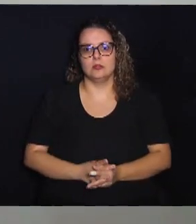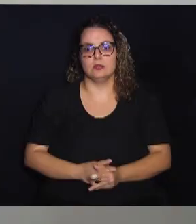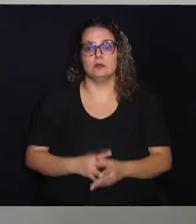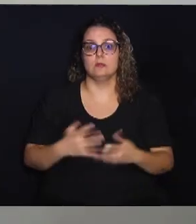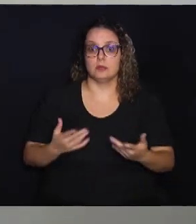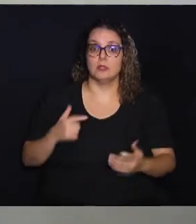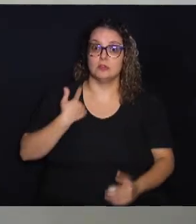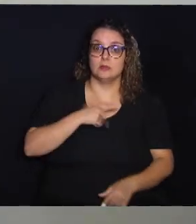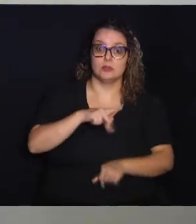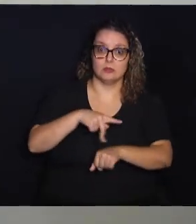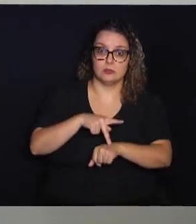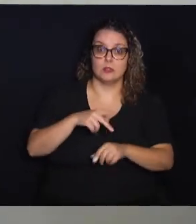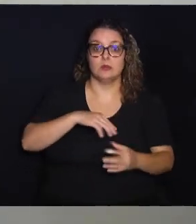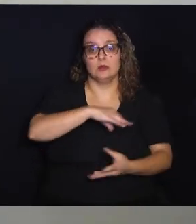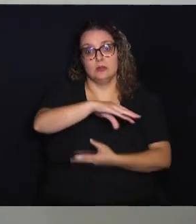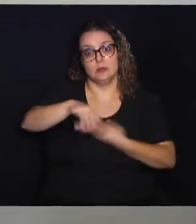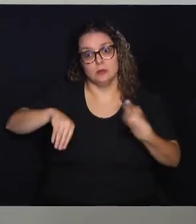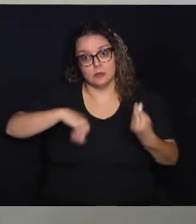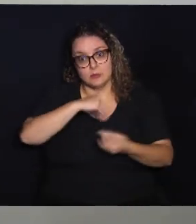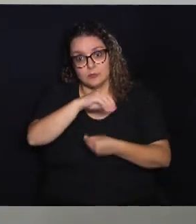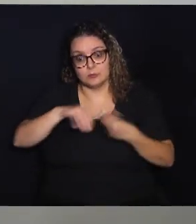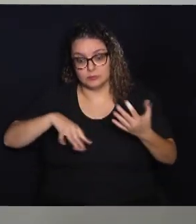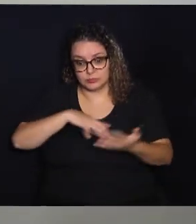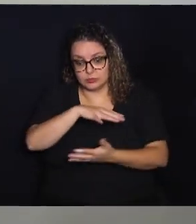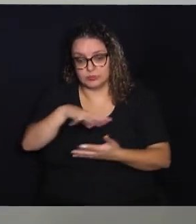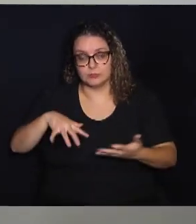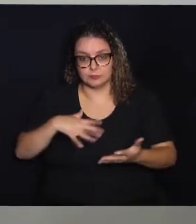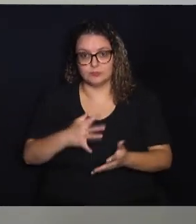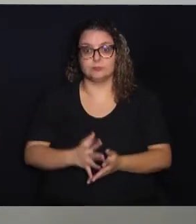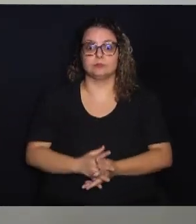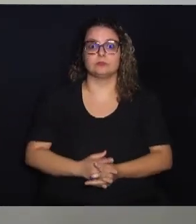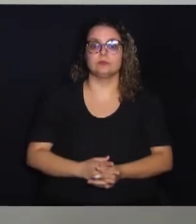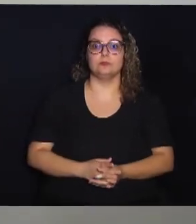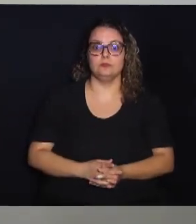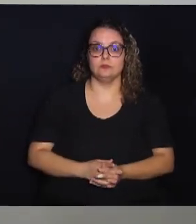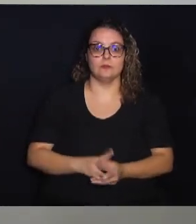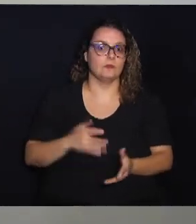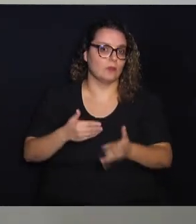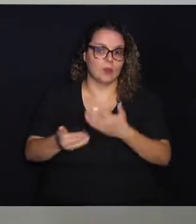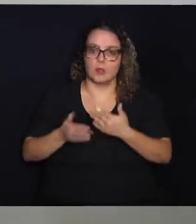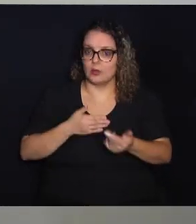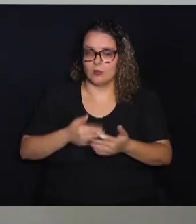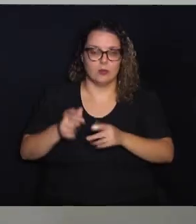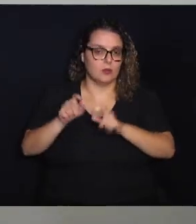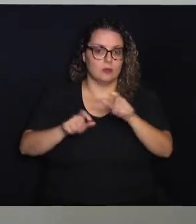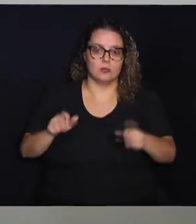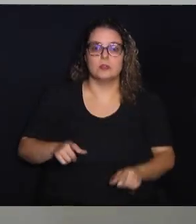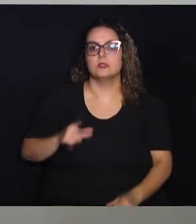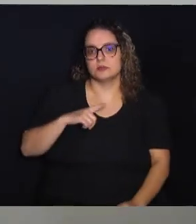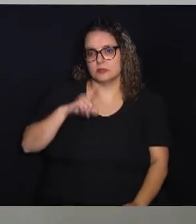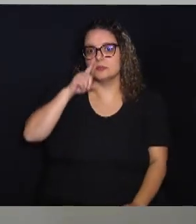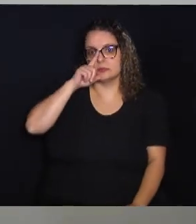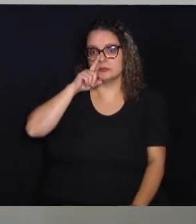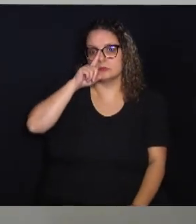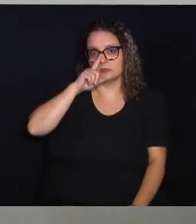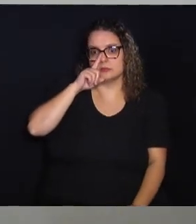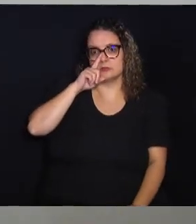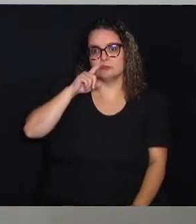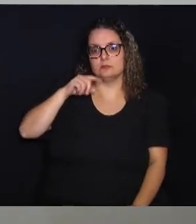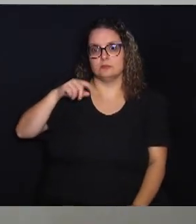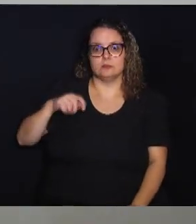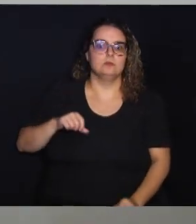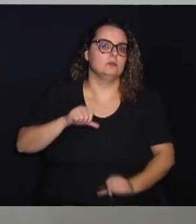como o nosso país é extremamente miscigenado, assim, qualquer pessoa está sob risco de ter